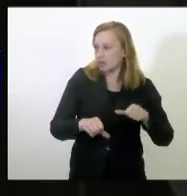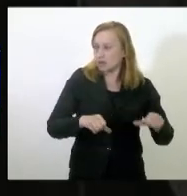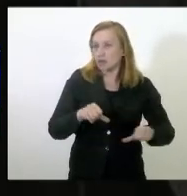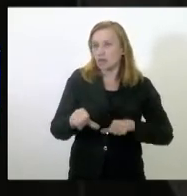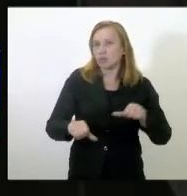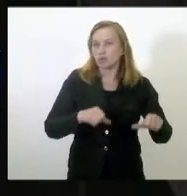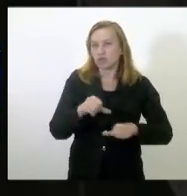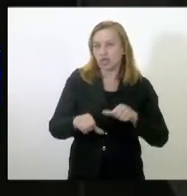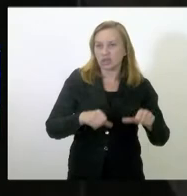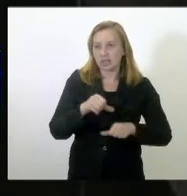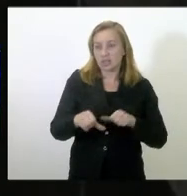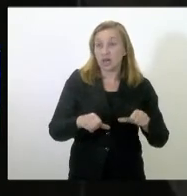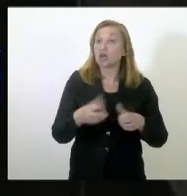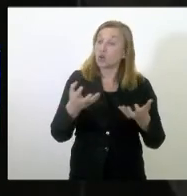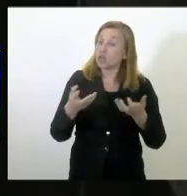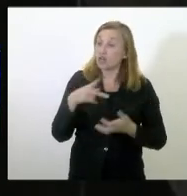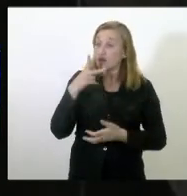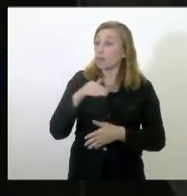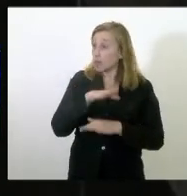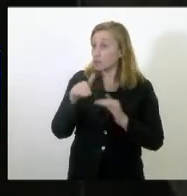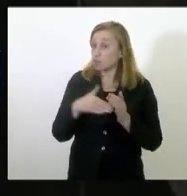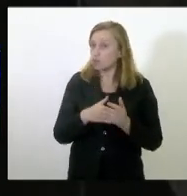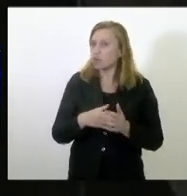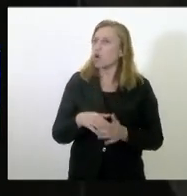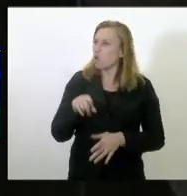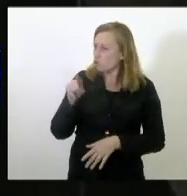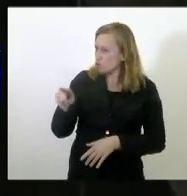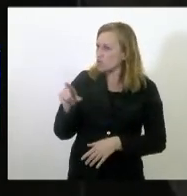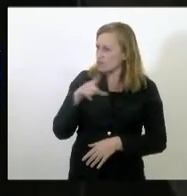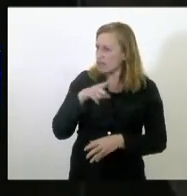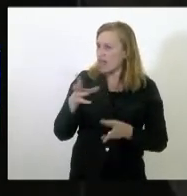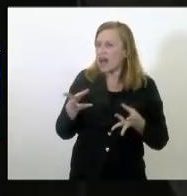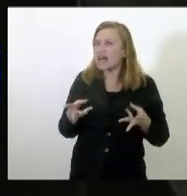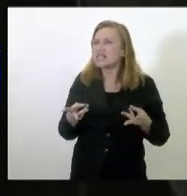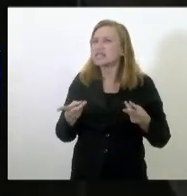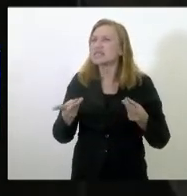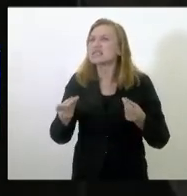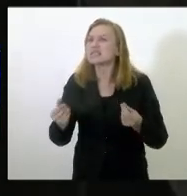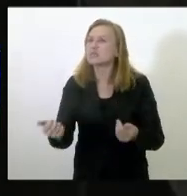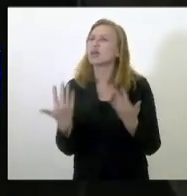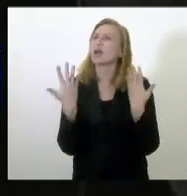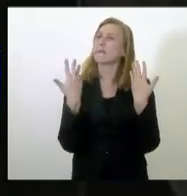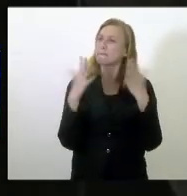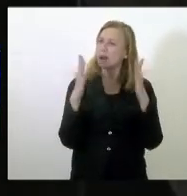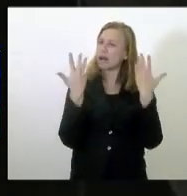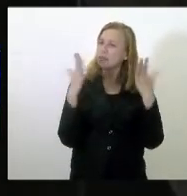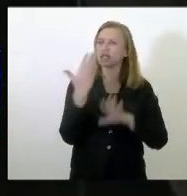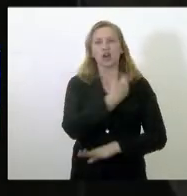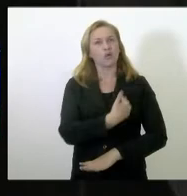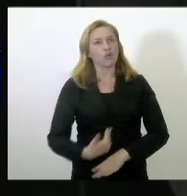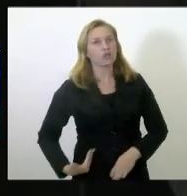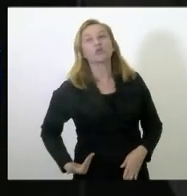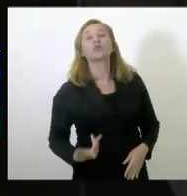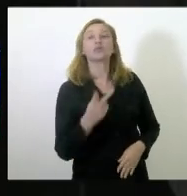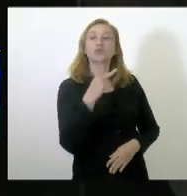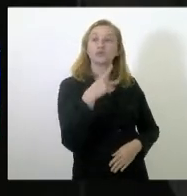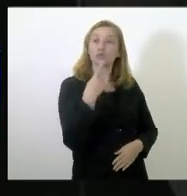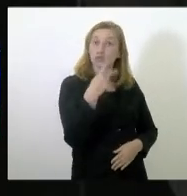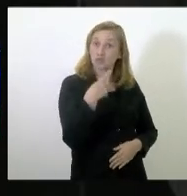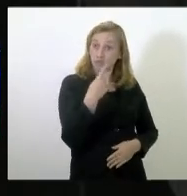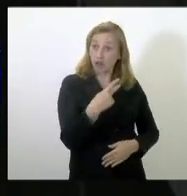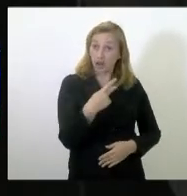os meus eleitores, que o fato de você ter a sensibilidade de parabenizar um governador quando ele faz uma